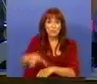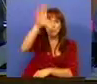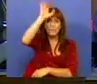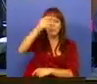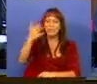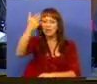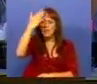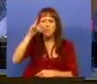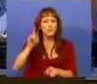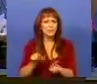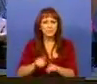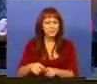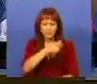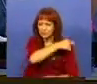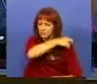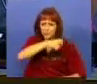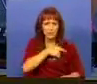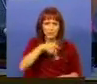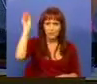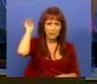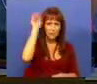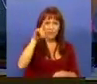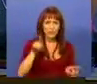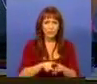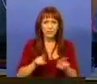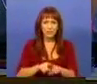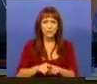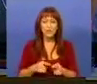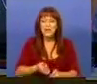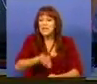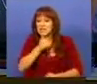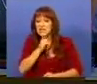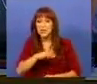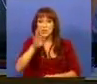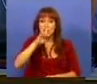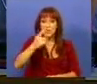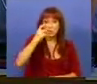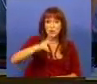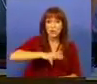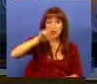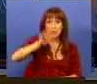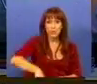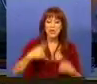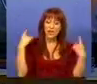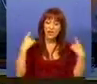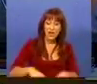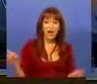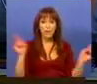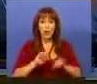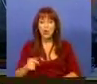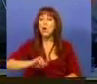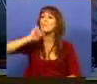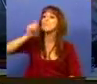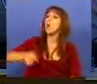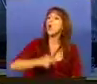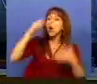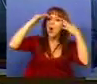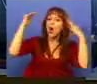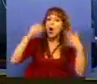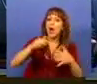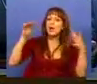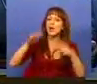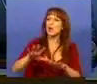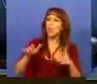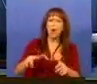a capacidade de, em representação da República, decidir se os portugueses devem ou não ir morrer em guerras